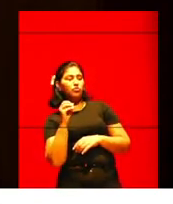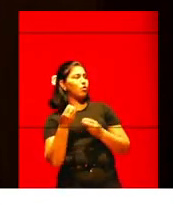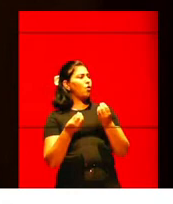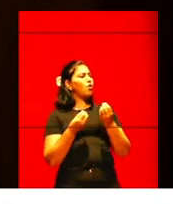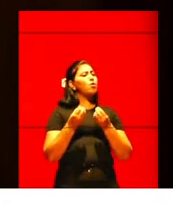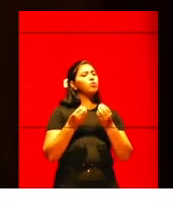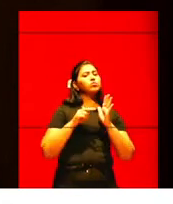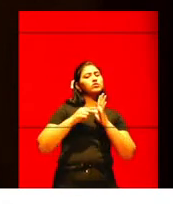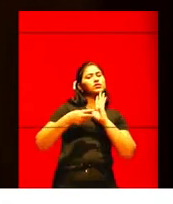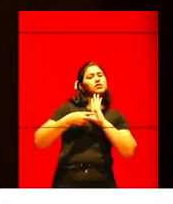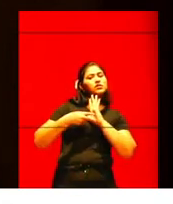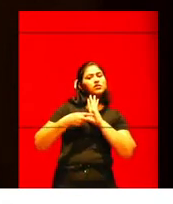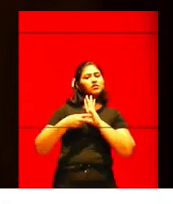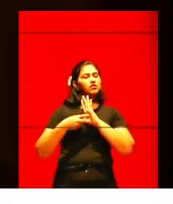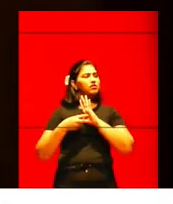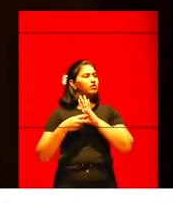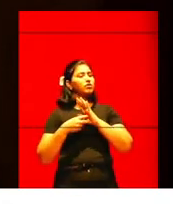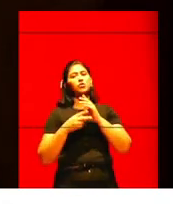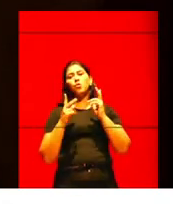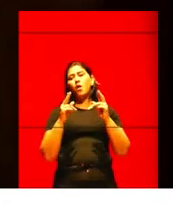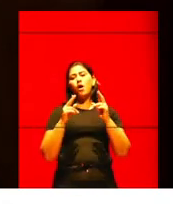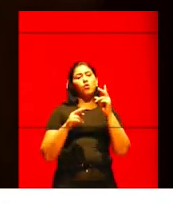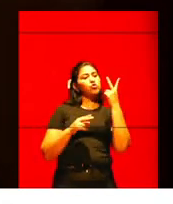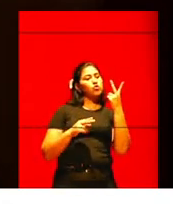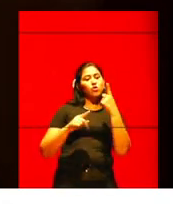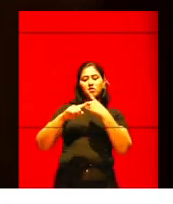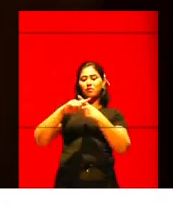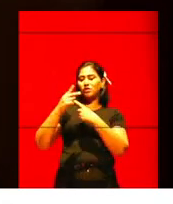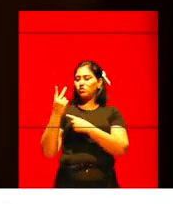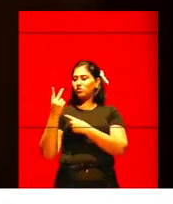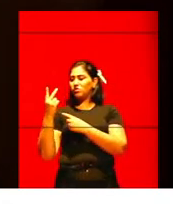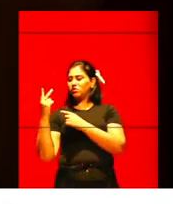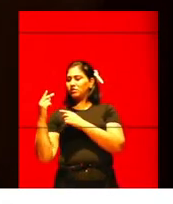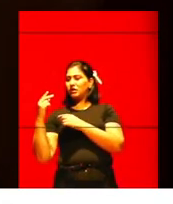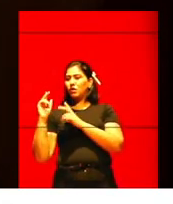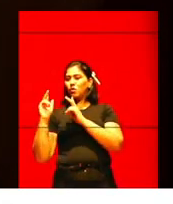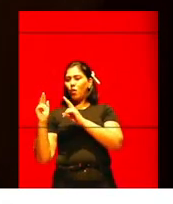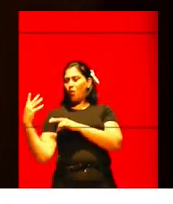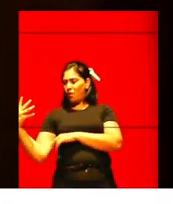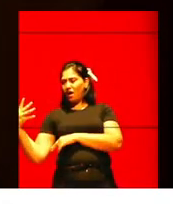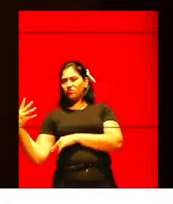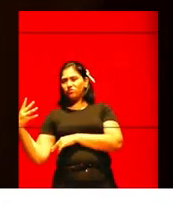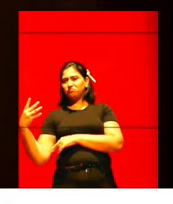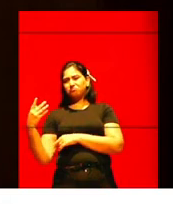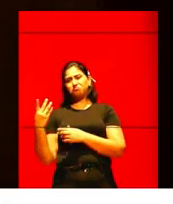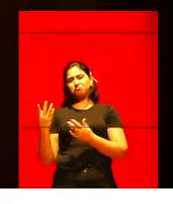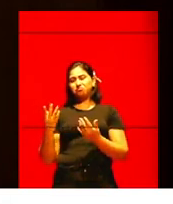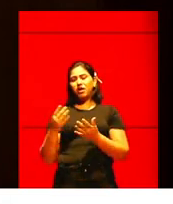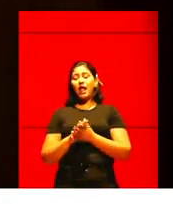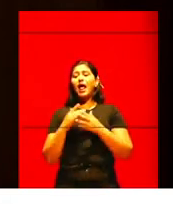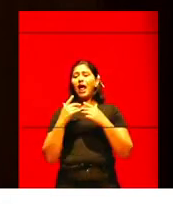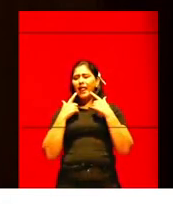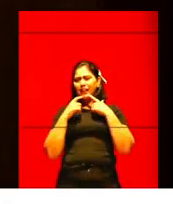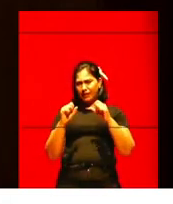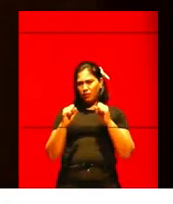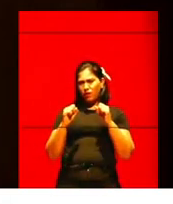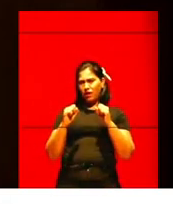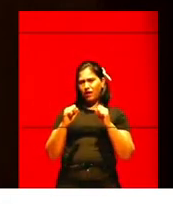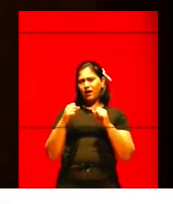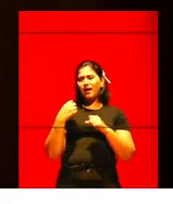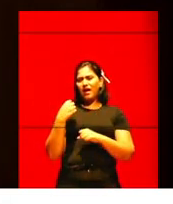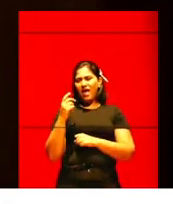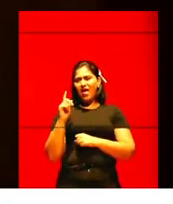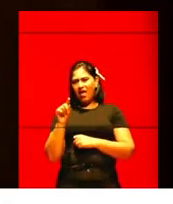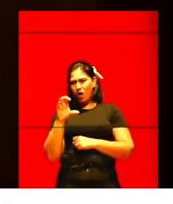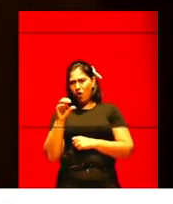O que é o código? 2 mais 2 é 4, que é o código, é? Não, né? Nossa língua é o código? Sim. Nós